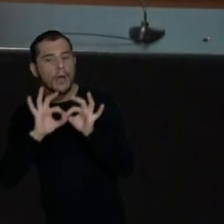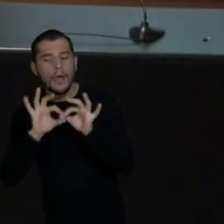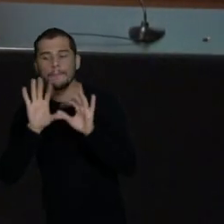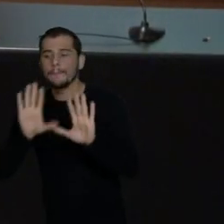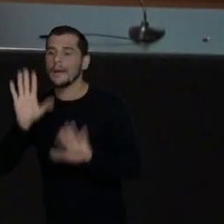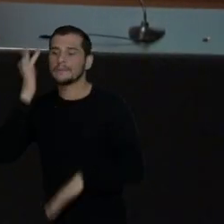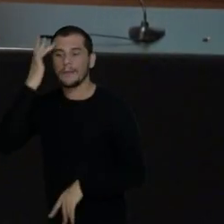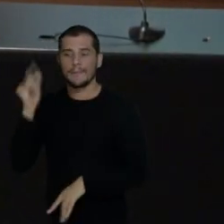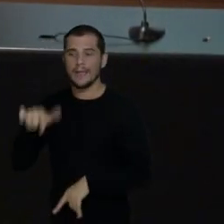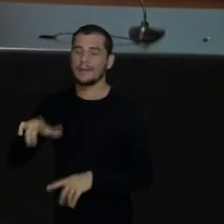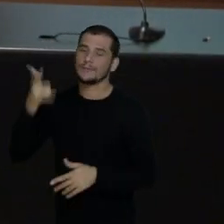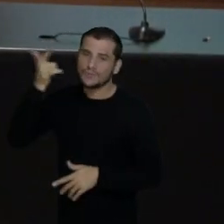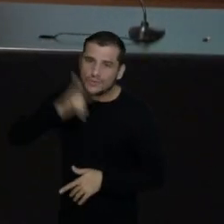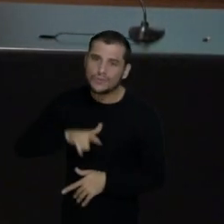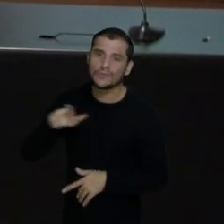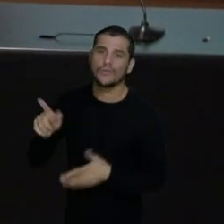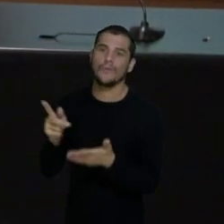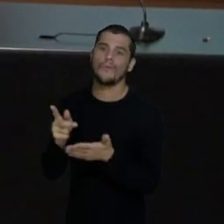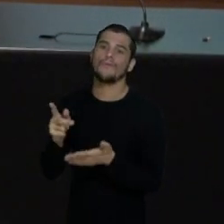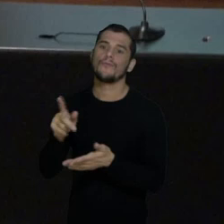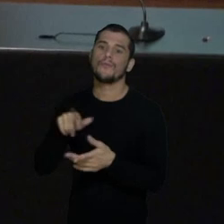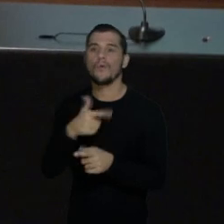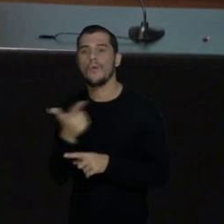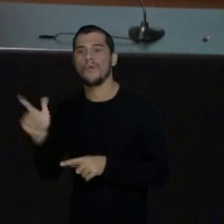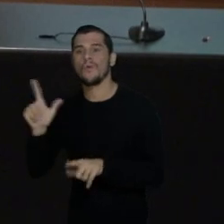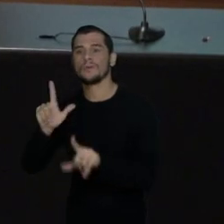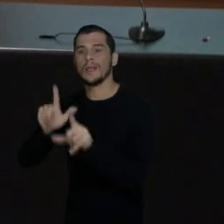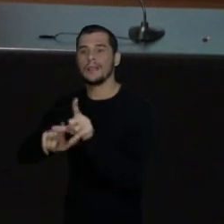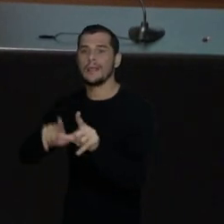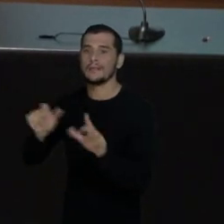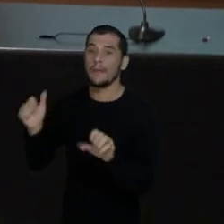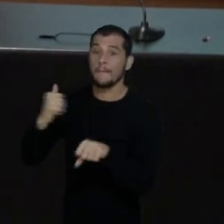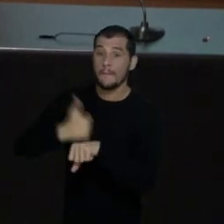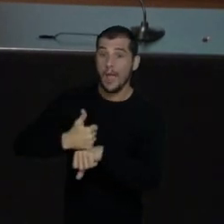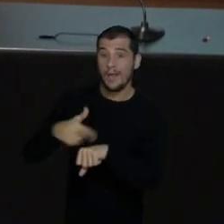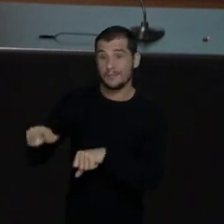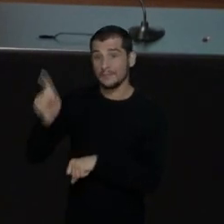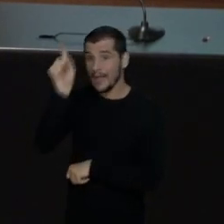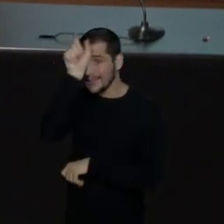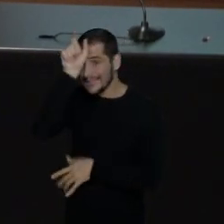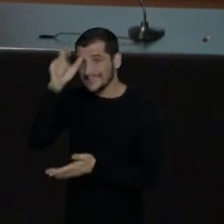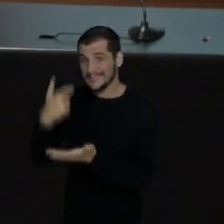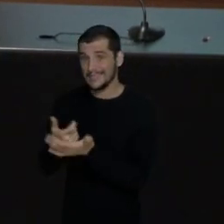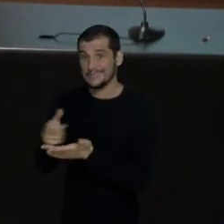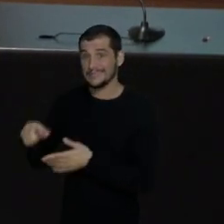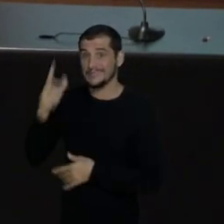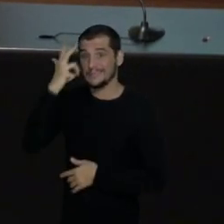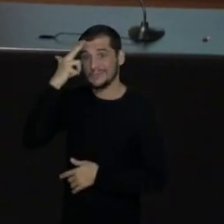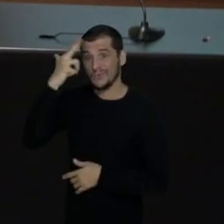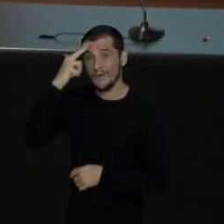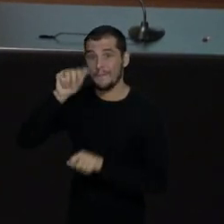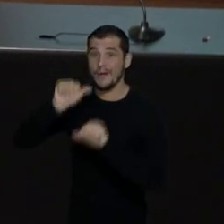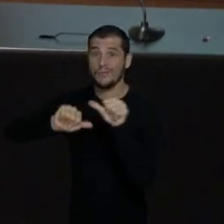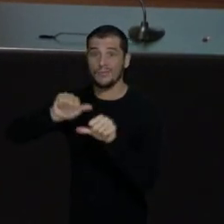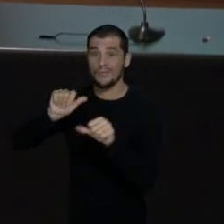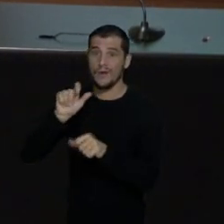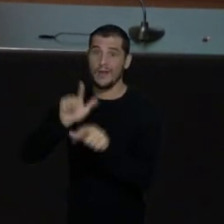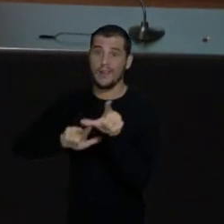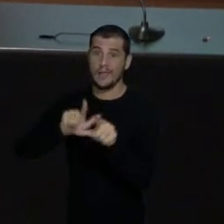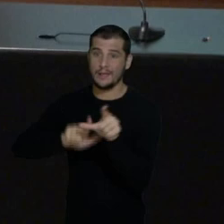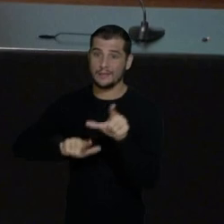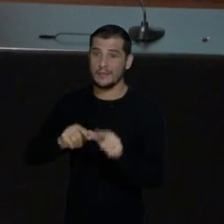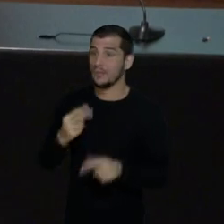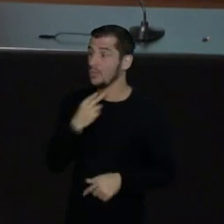É difícil reter essa informação tá então assim eu não posso exigir isso dele e esse exigir